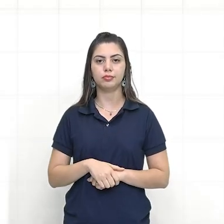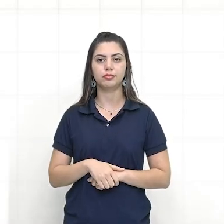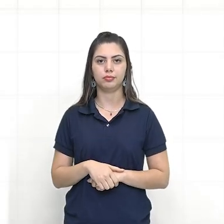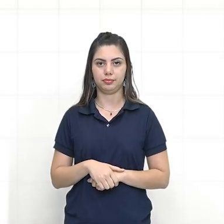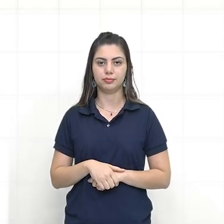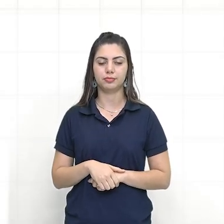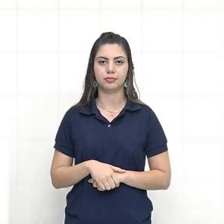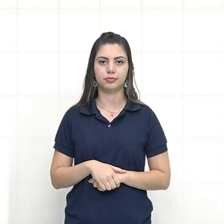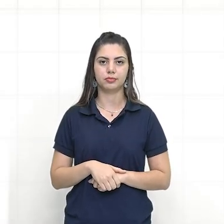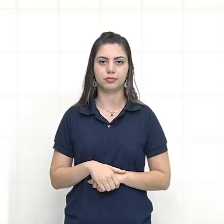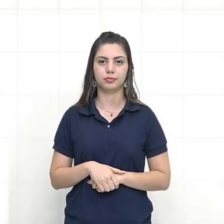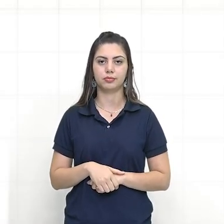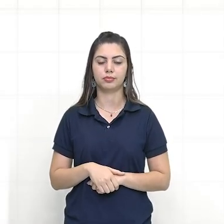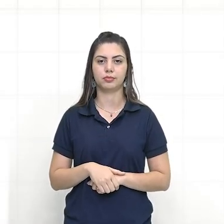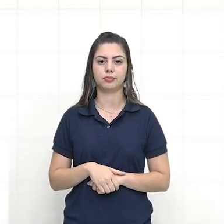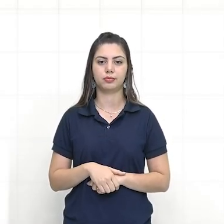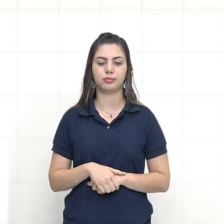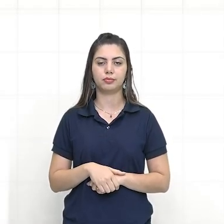Beleza.